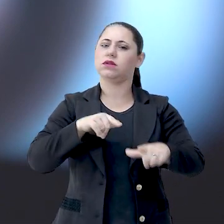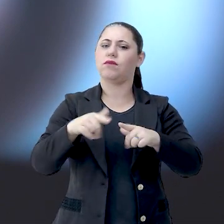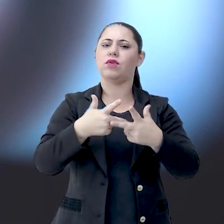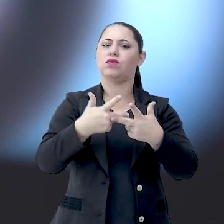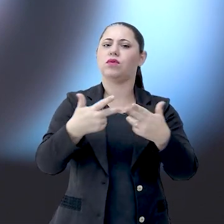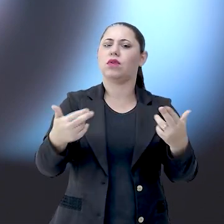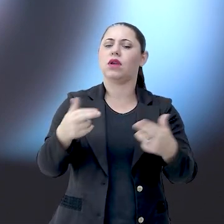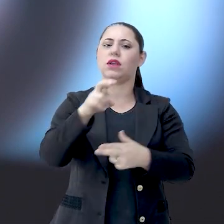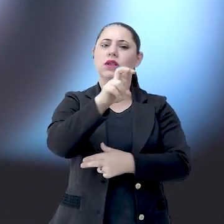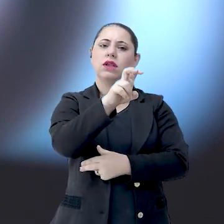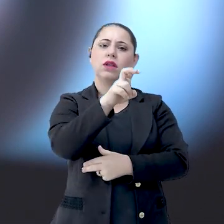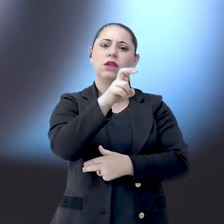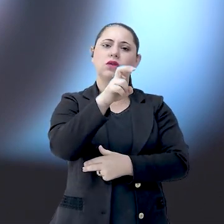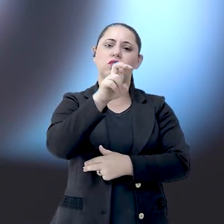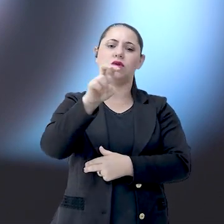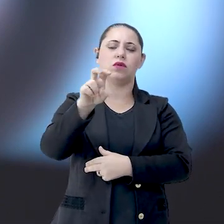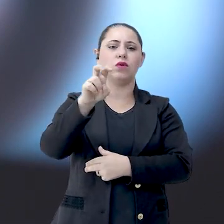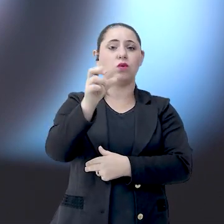943 e serviços